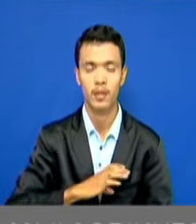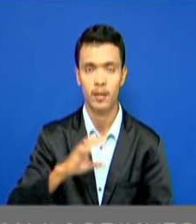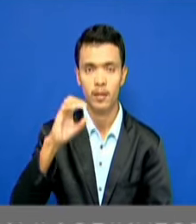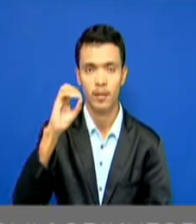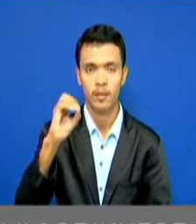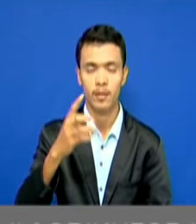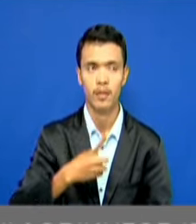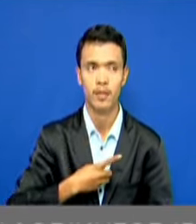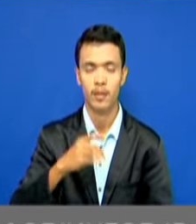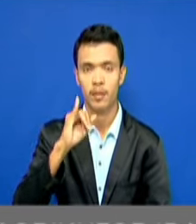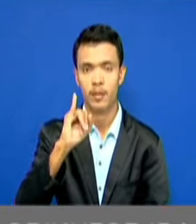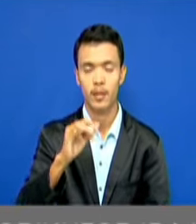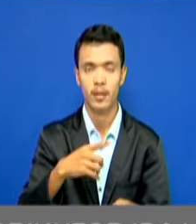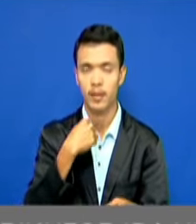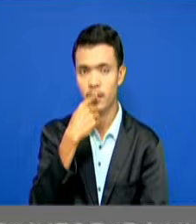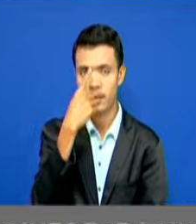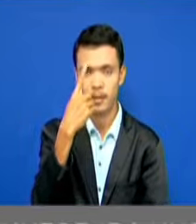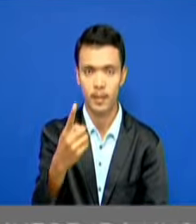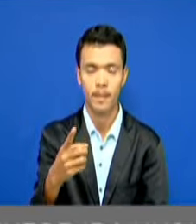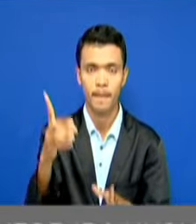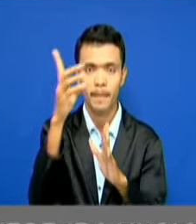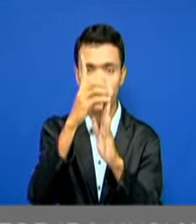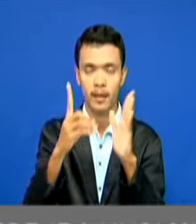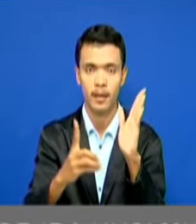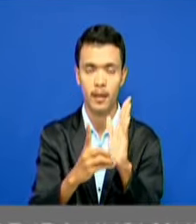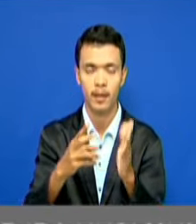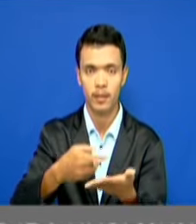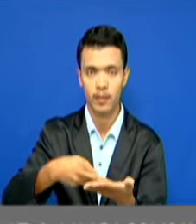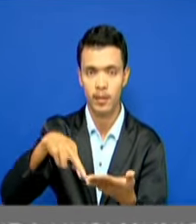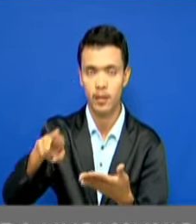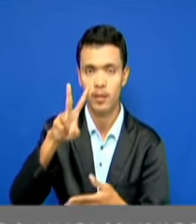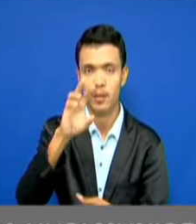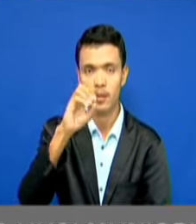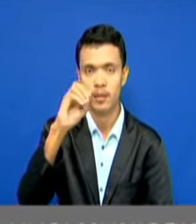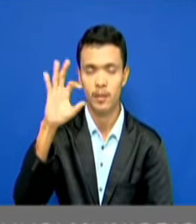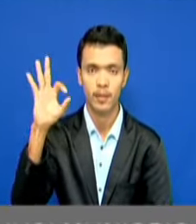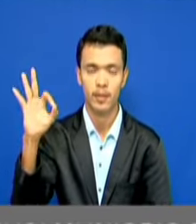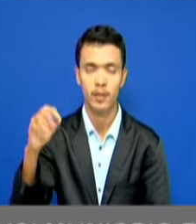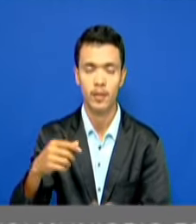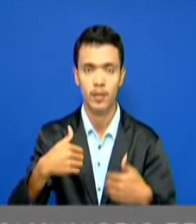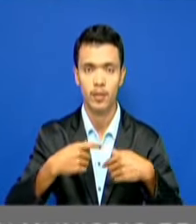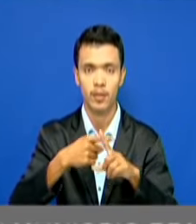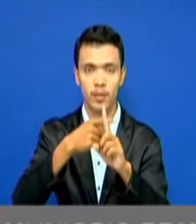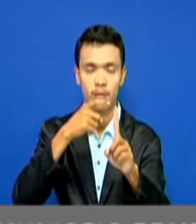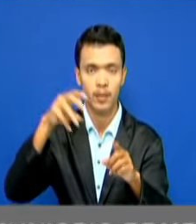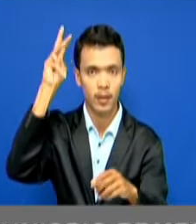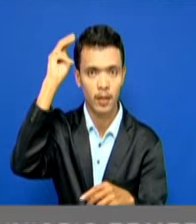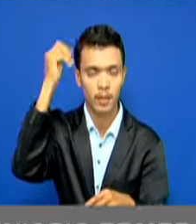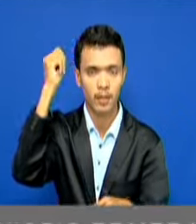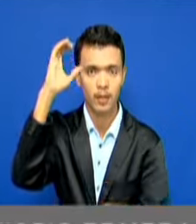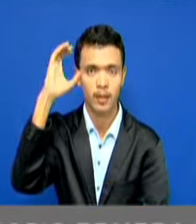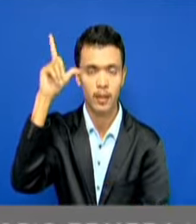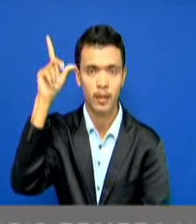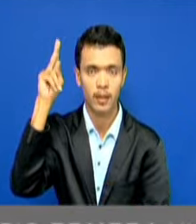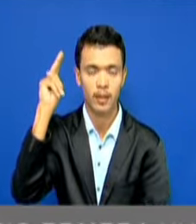Kumorodili. Executivo ne confirma. Dados registro Rio Ruacia, provisório Rússi Ministério Assuntos